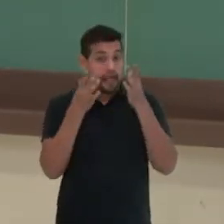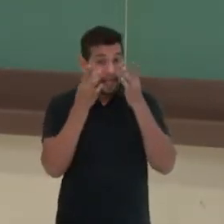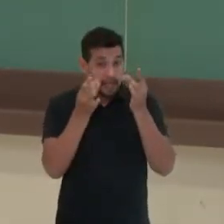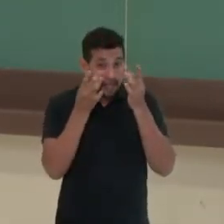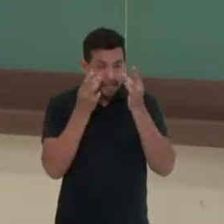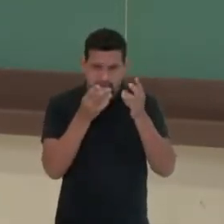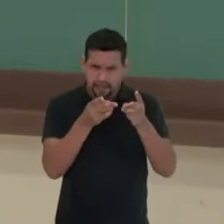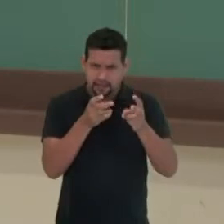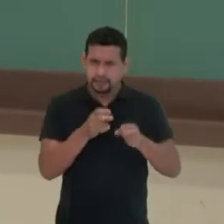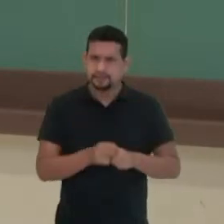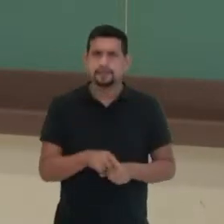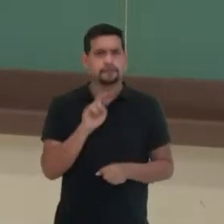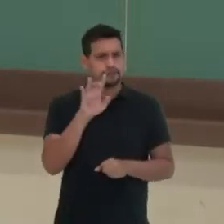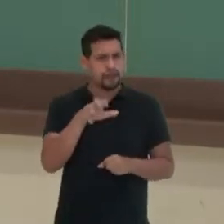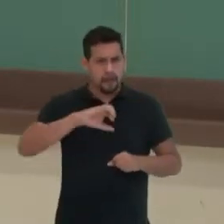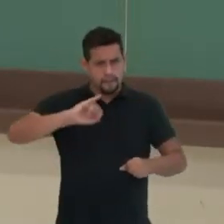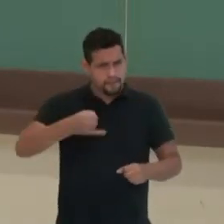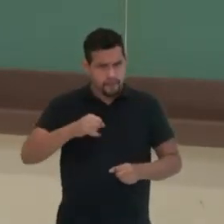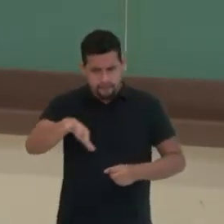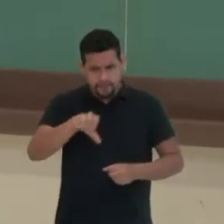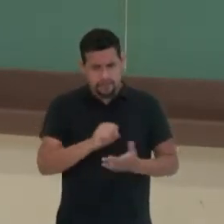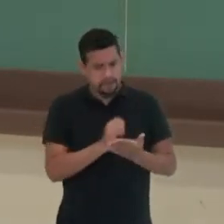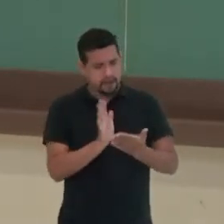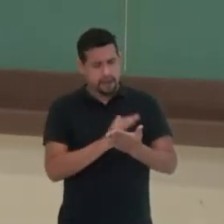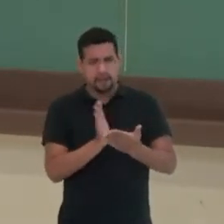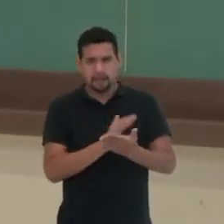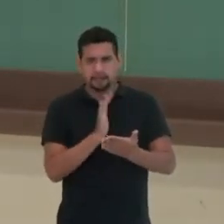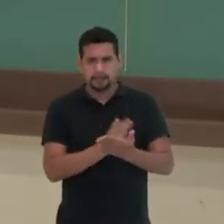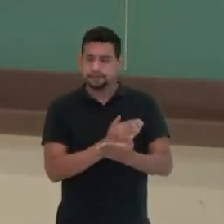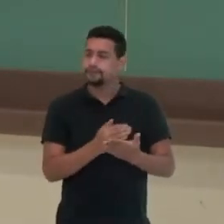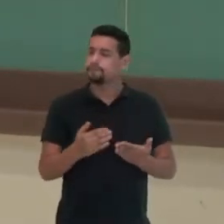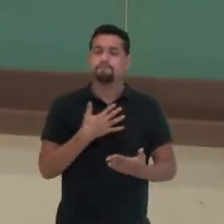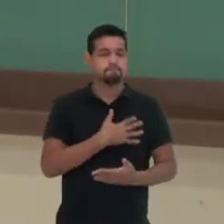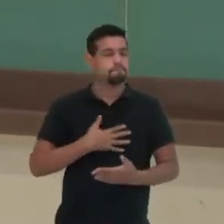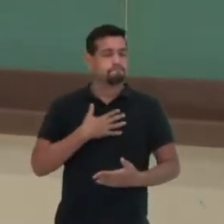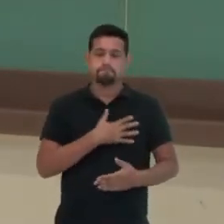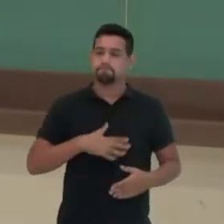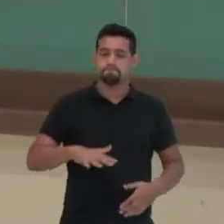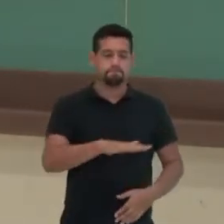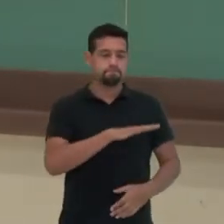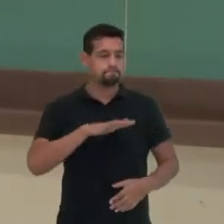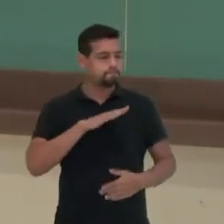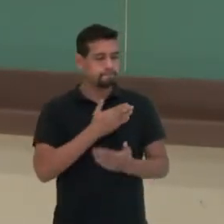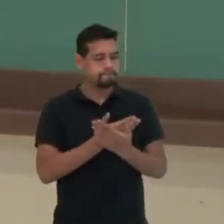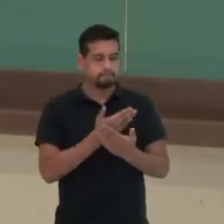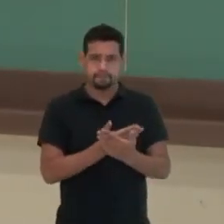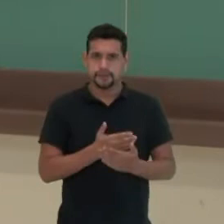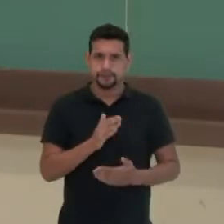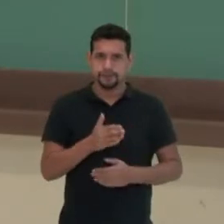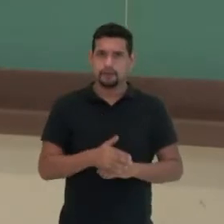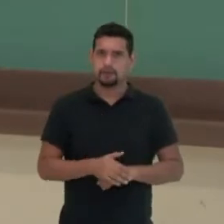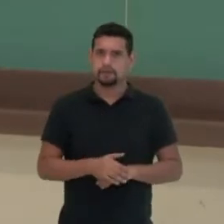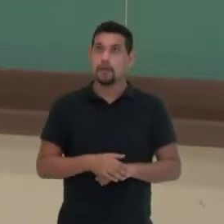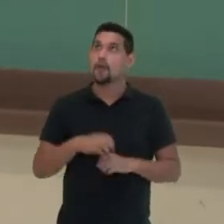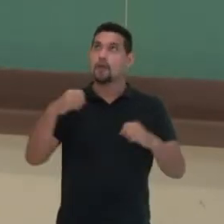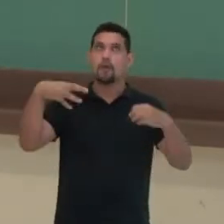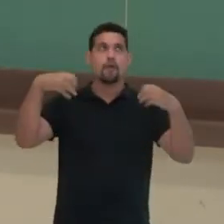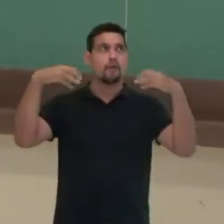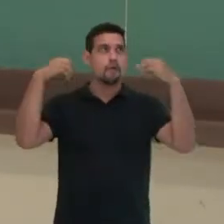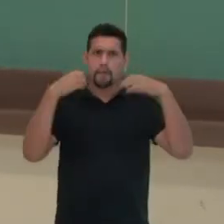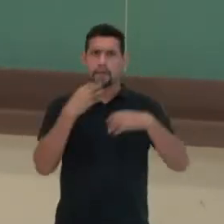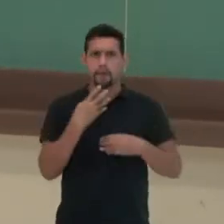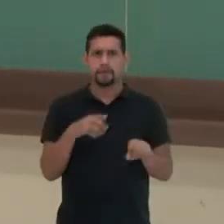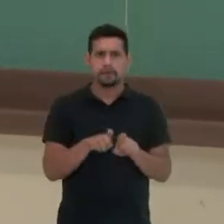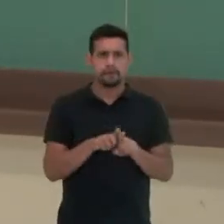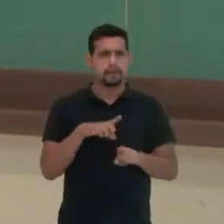para uma coisinha. Já pegou o teu caderno? Você está num espaço aí favorável para os teus estudos? Luminosidade, você